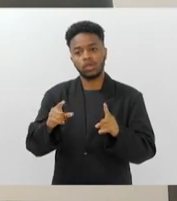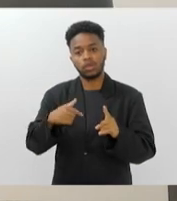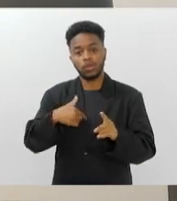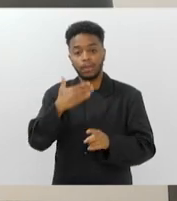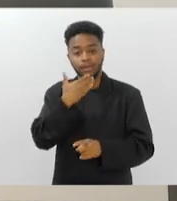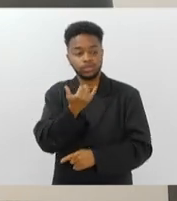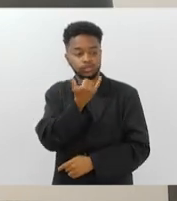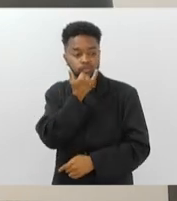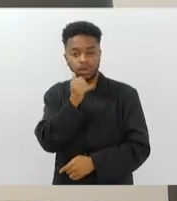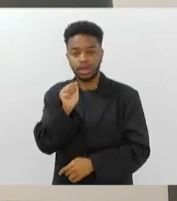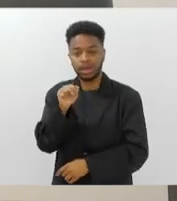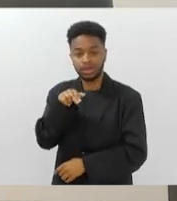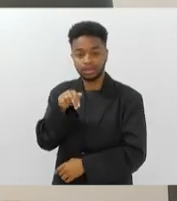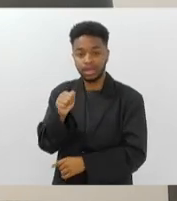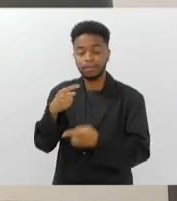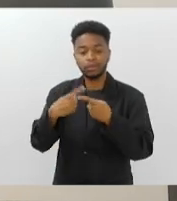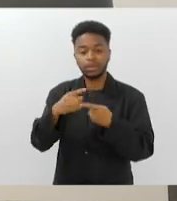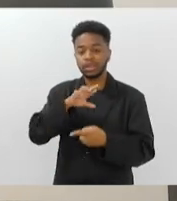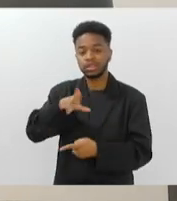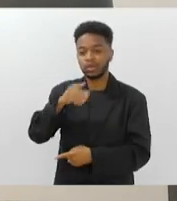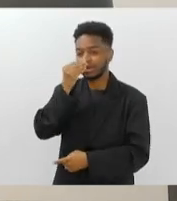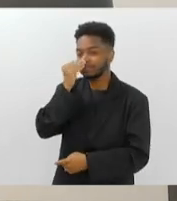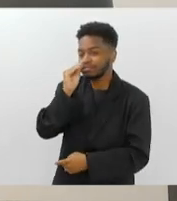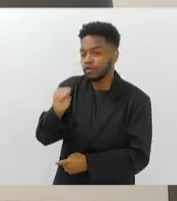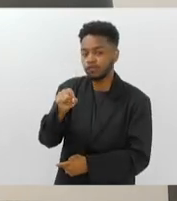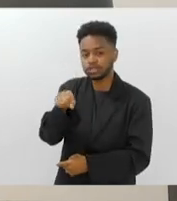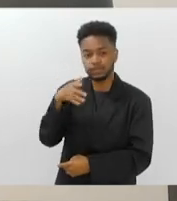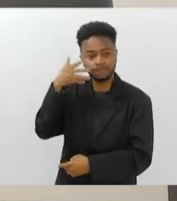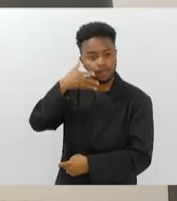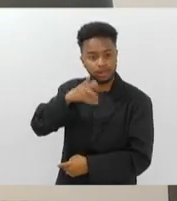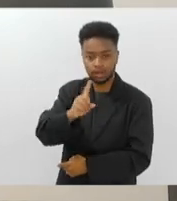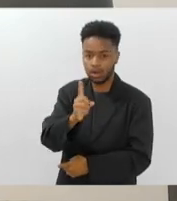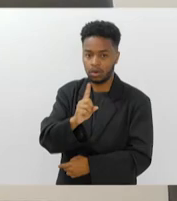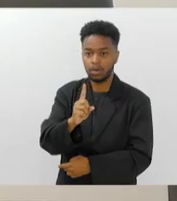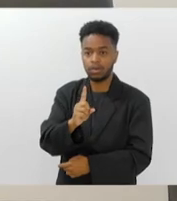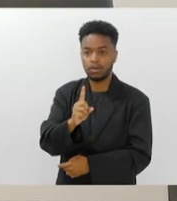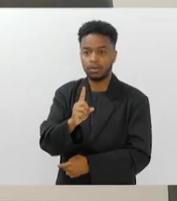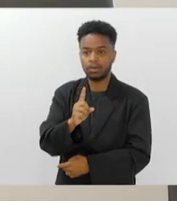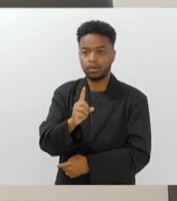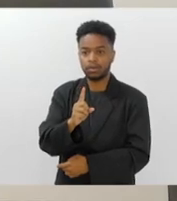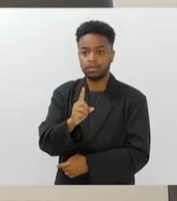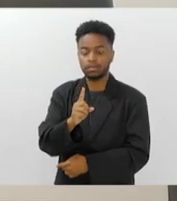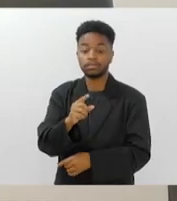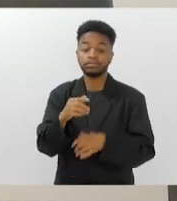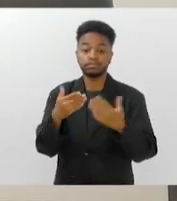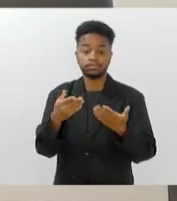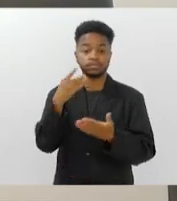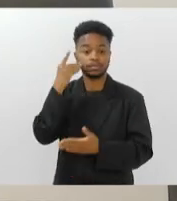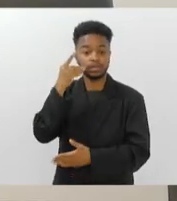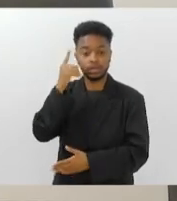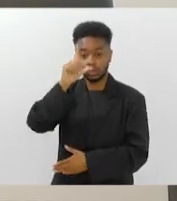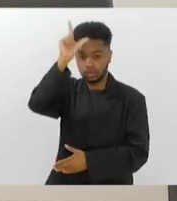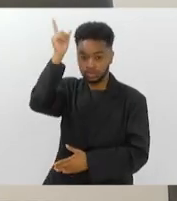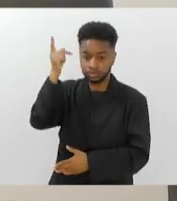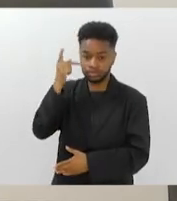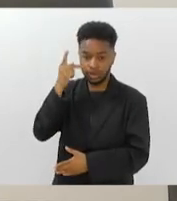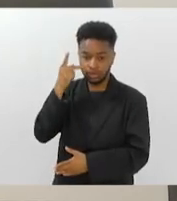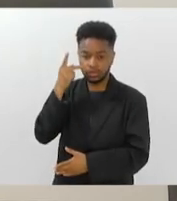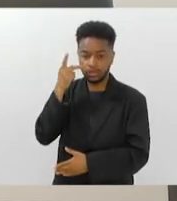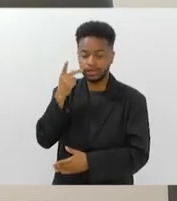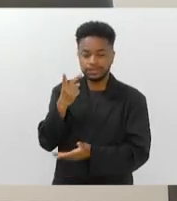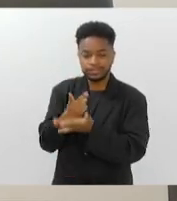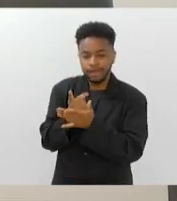a Ana porque a gente não tava desconsiderando a tua fala com certeza que não Deputado Luis Paulo é um